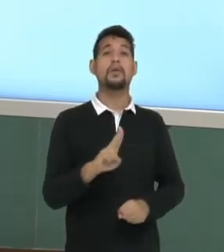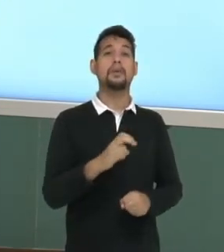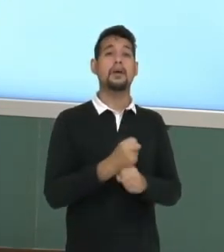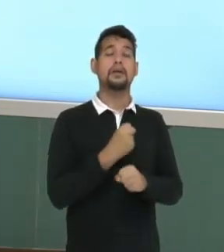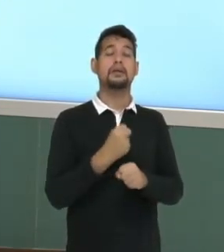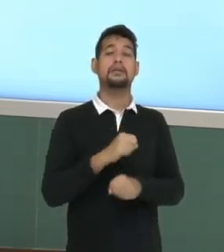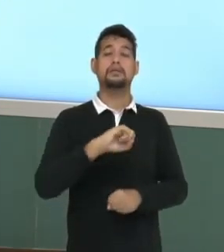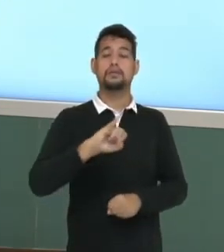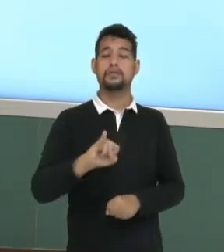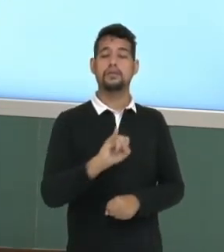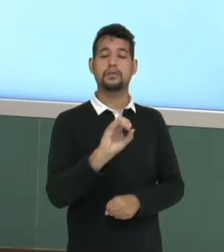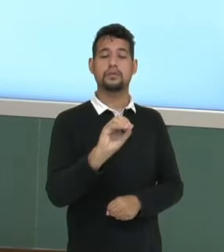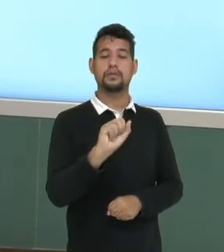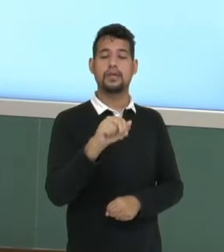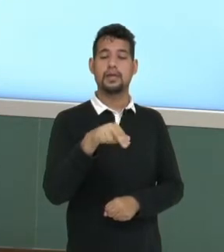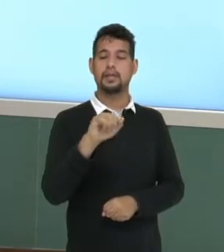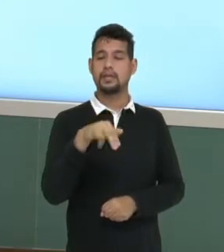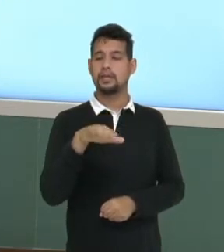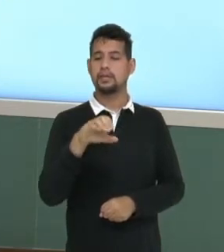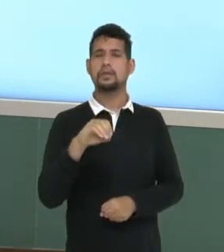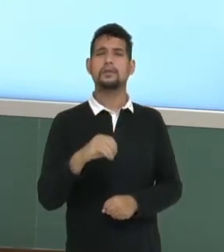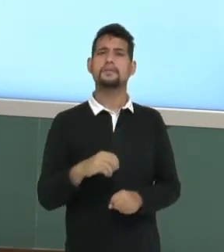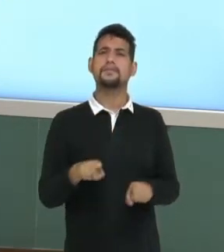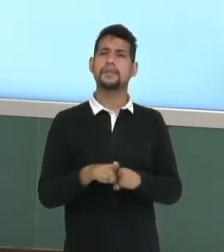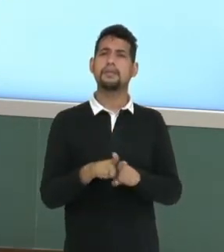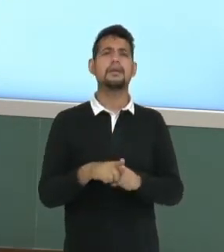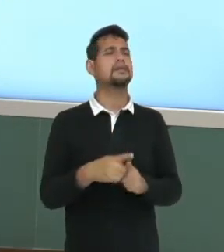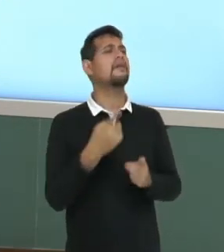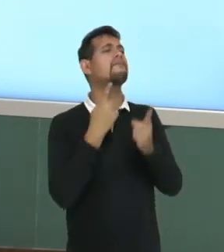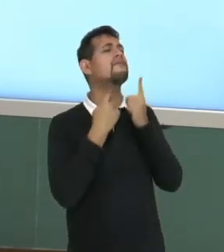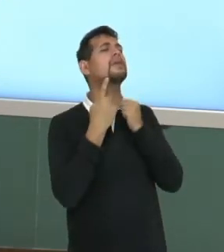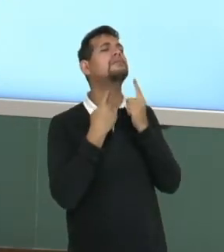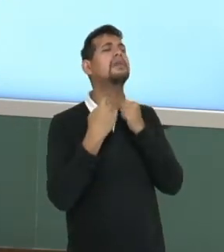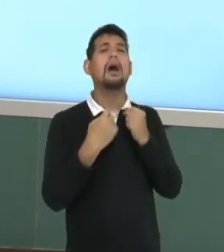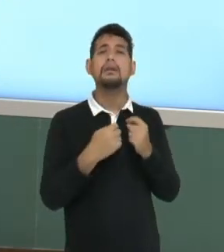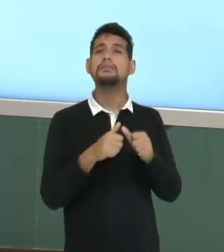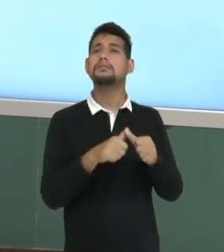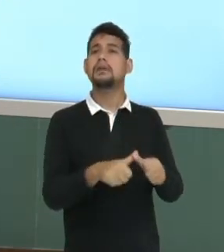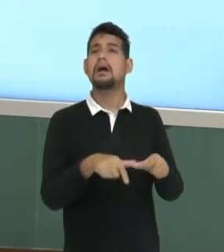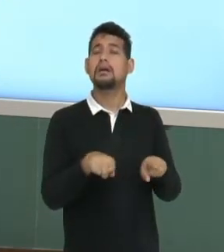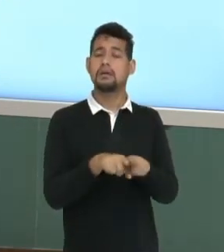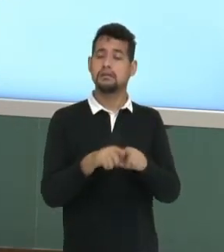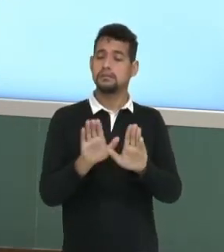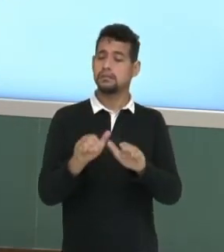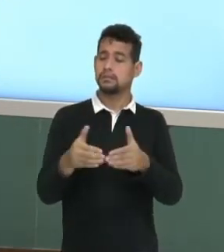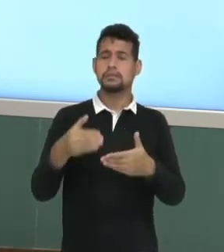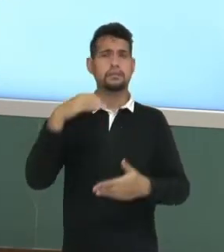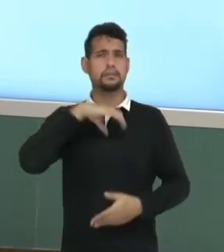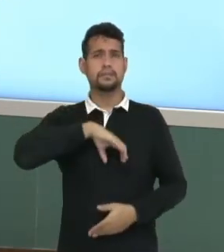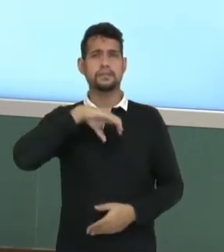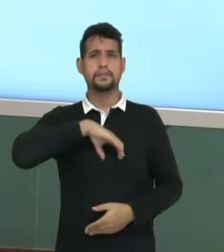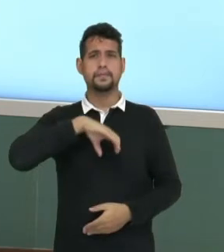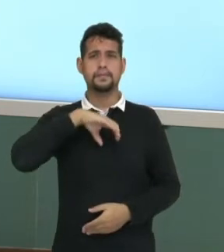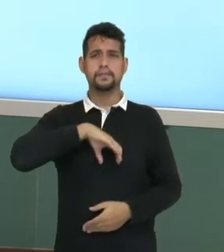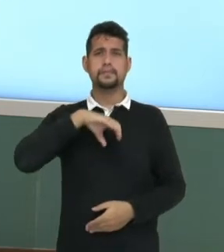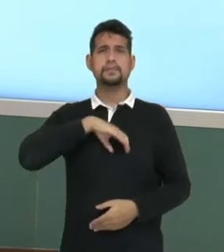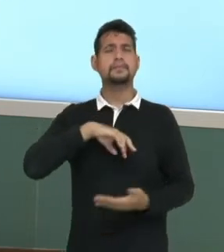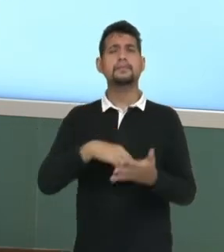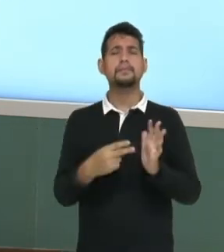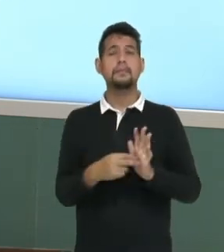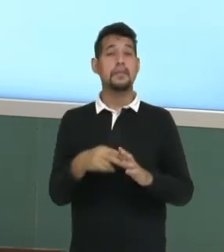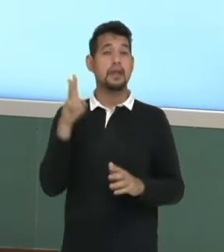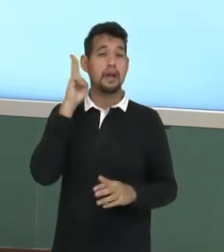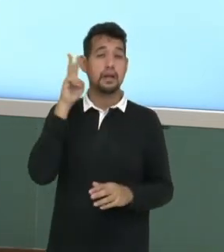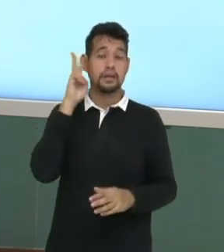né? E esse período e esse desejo da permanência da corte portuguesa no Brasil, né? A